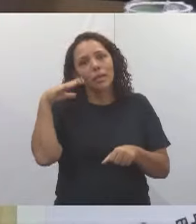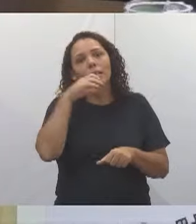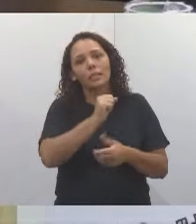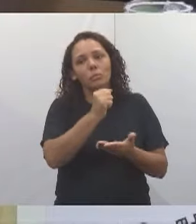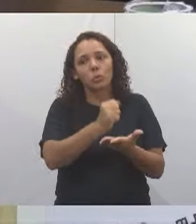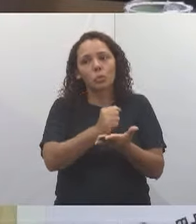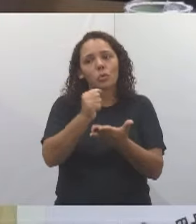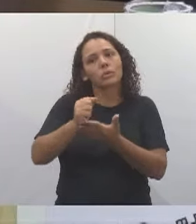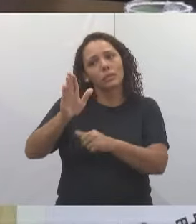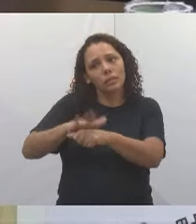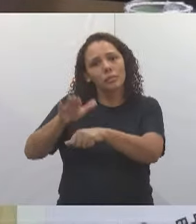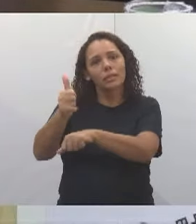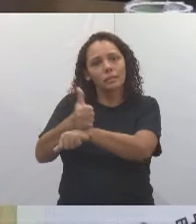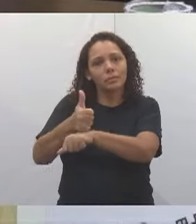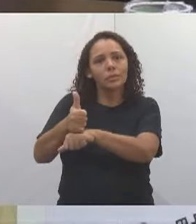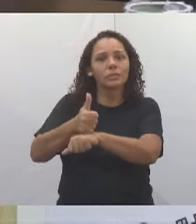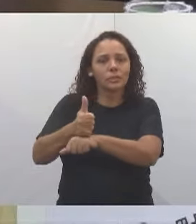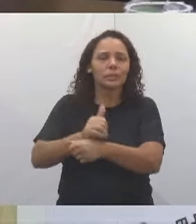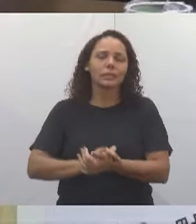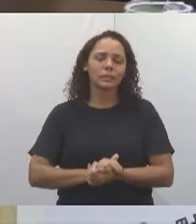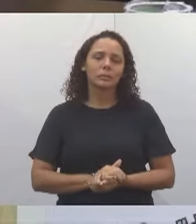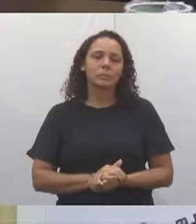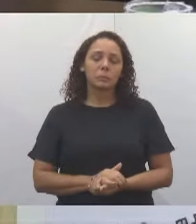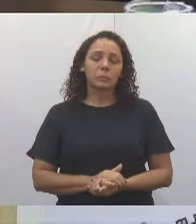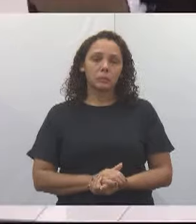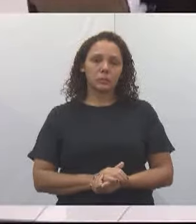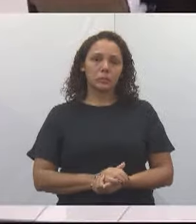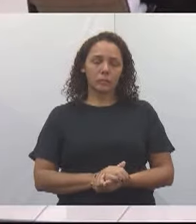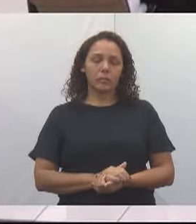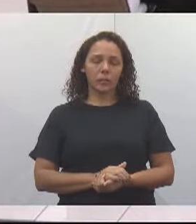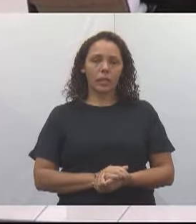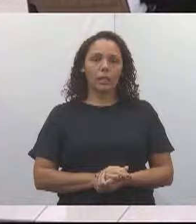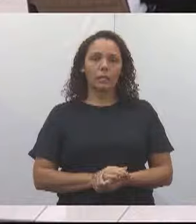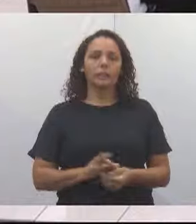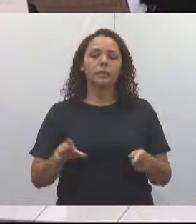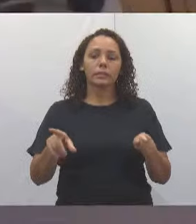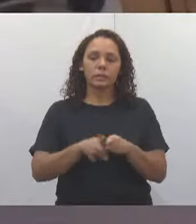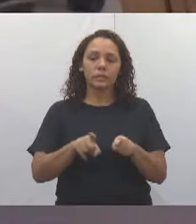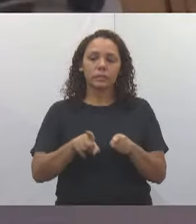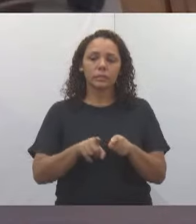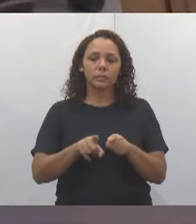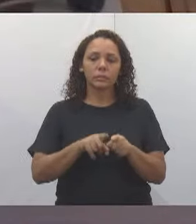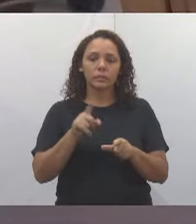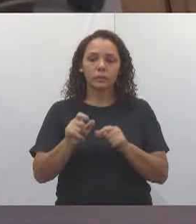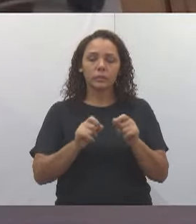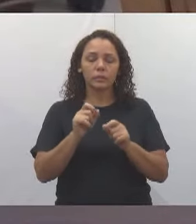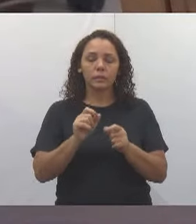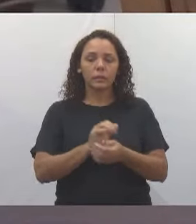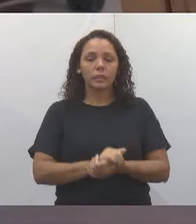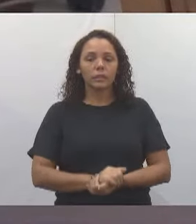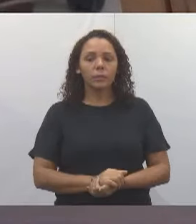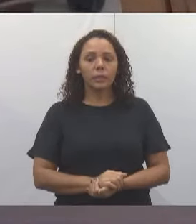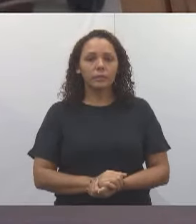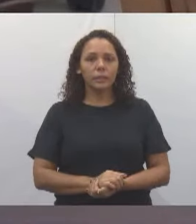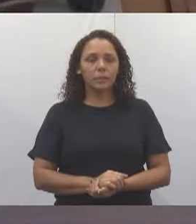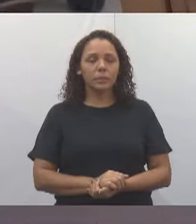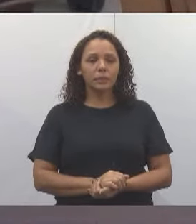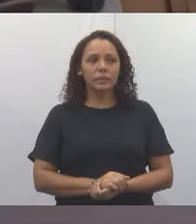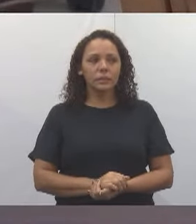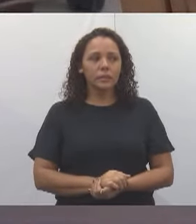possa readequar os contratos. Tá bom. A outra questão também que está lá como demanda reprimida, e é algo assim